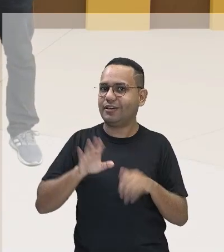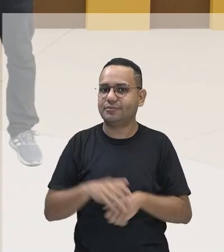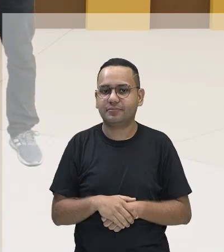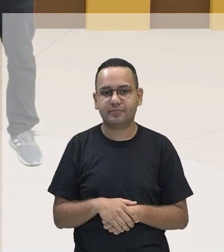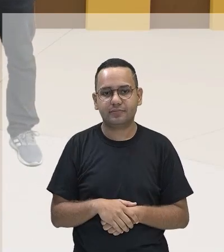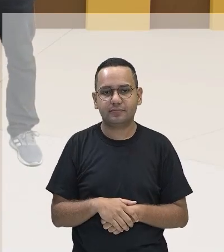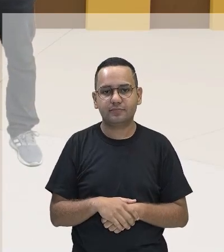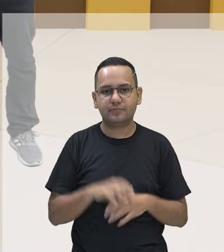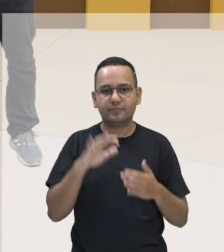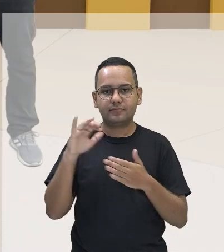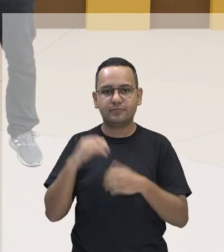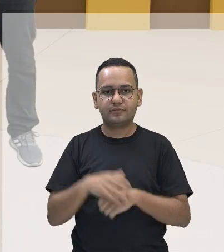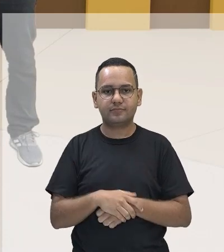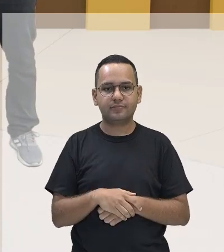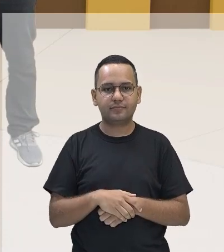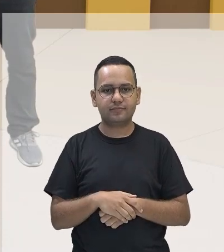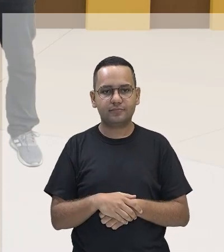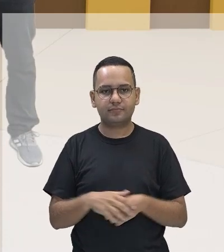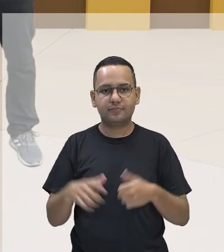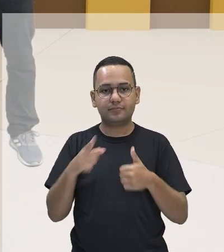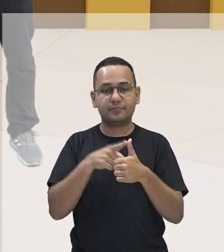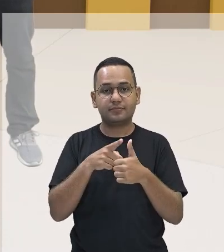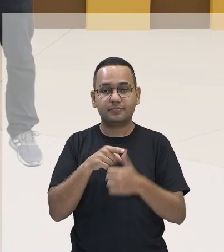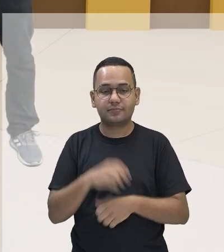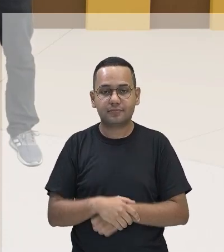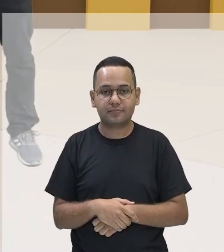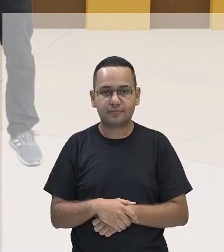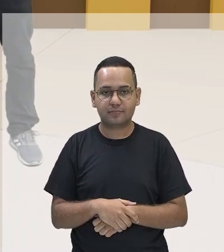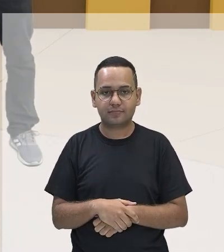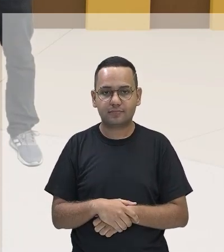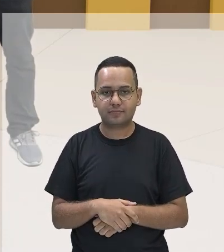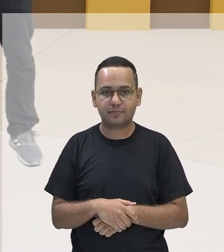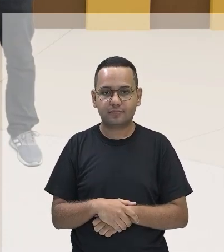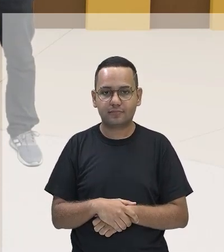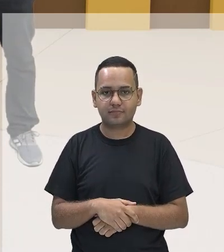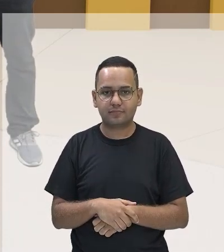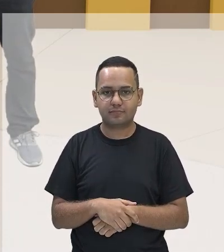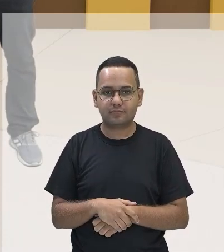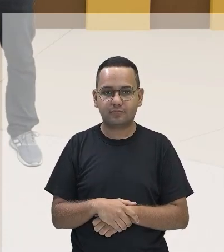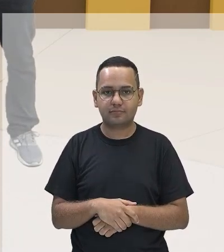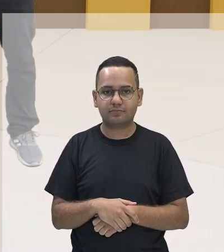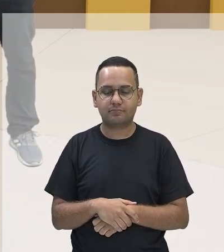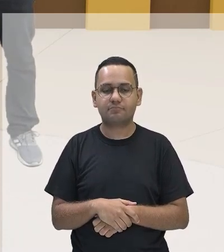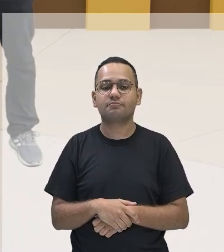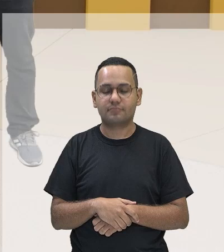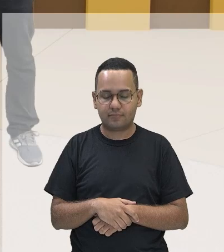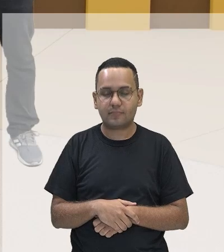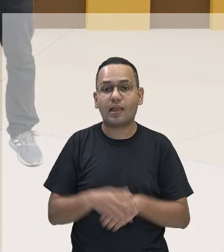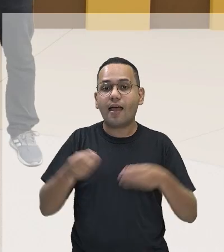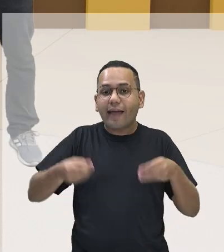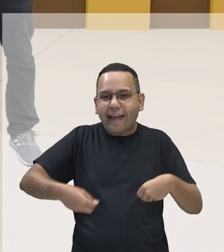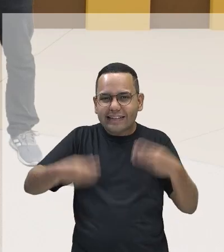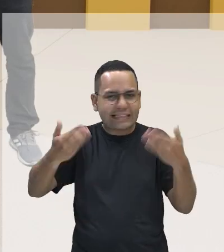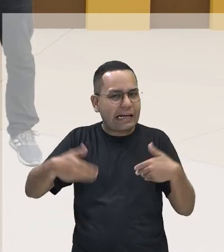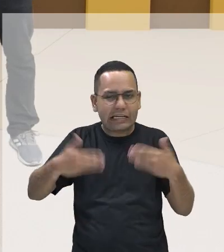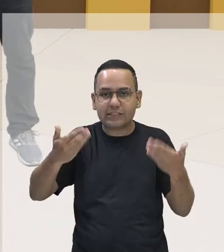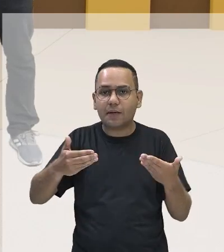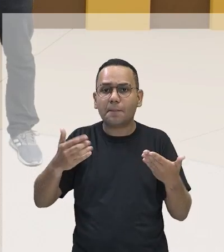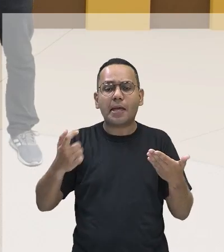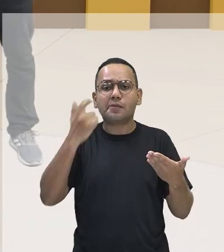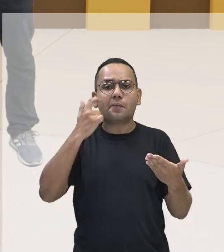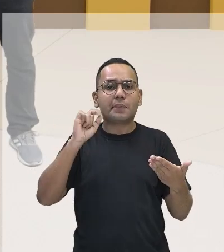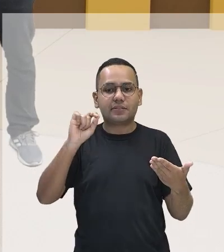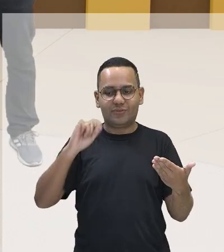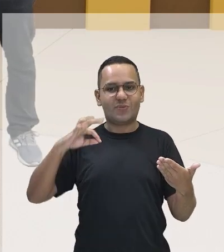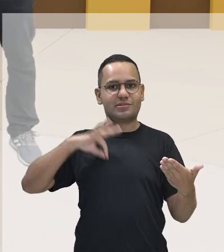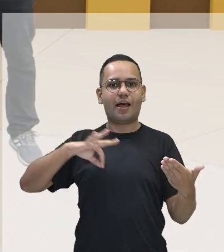do que recebe. Quem nunca, né? Então, muito cuidado. É por isso que é importante aqui a gente trabalhar justamente a organização financeira, para você